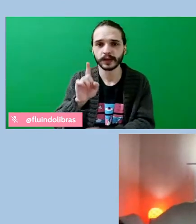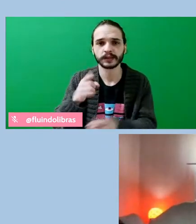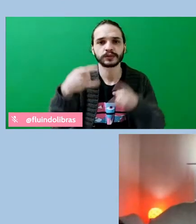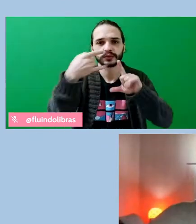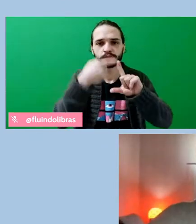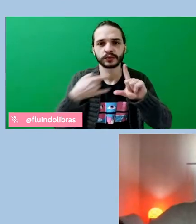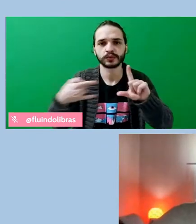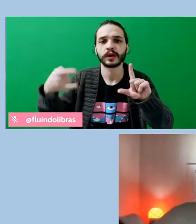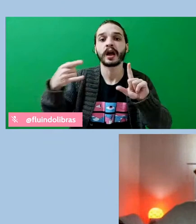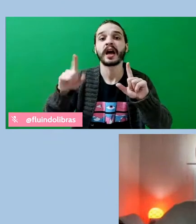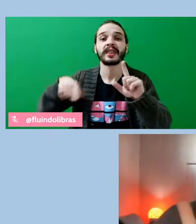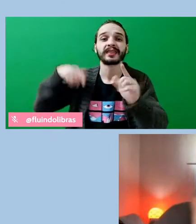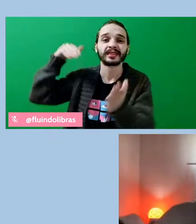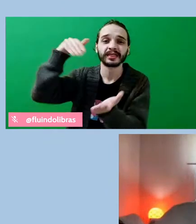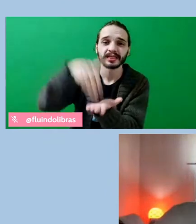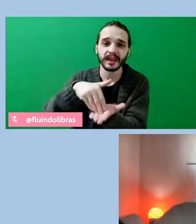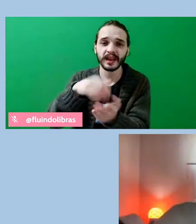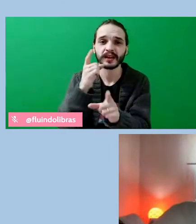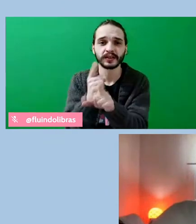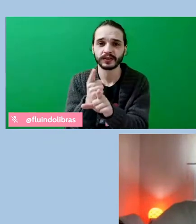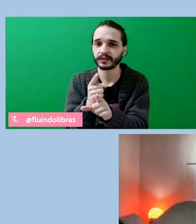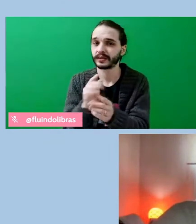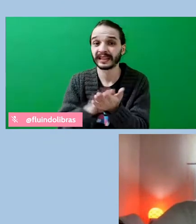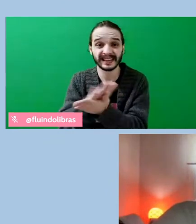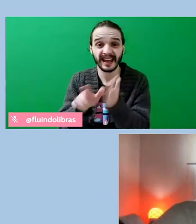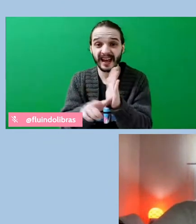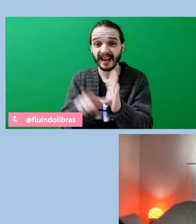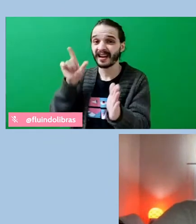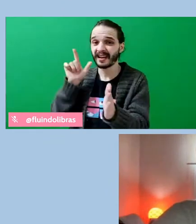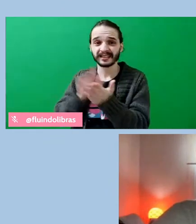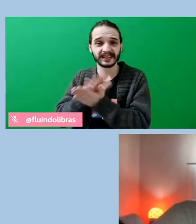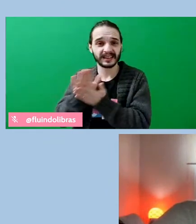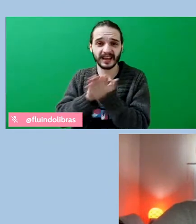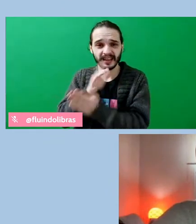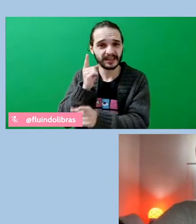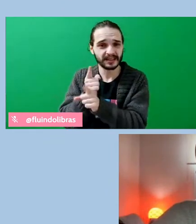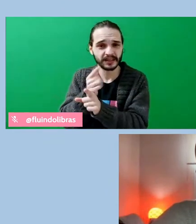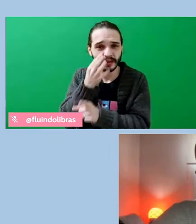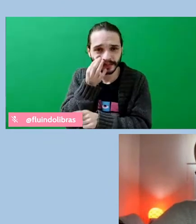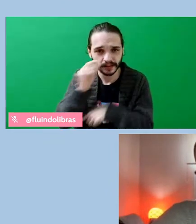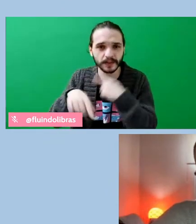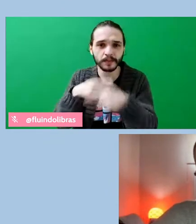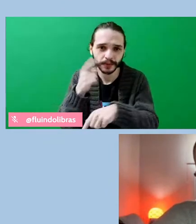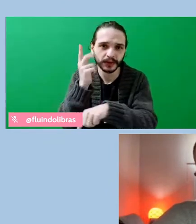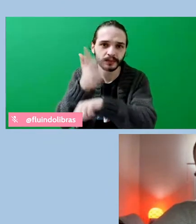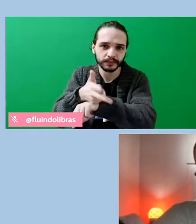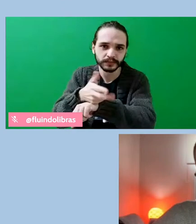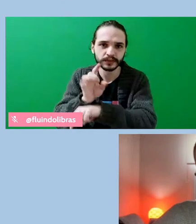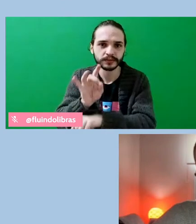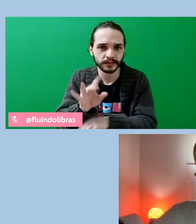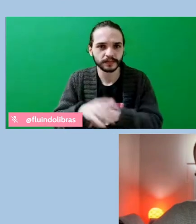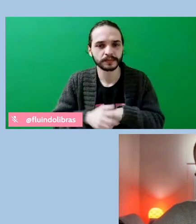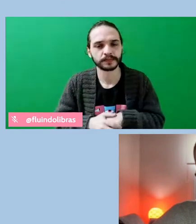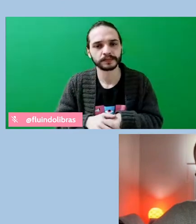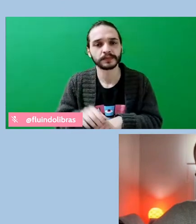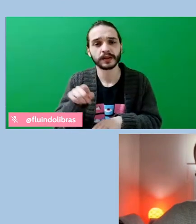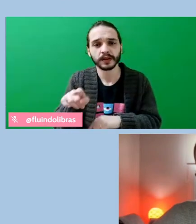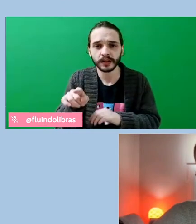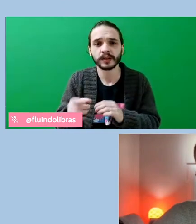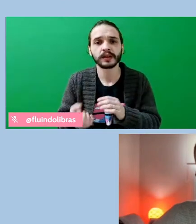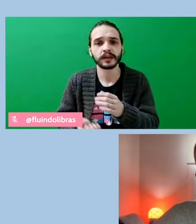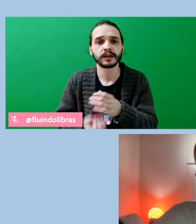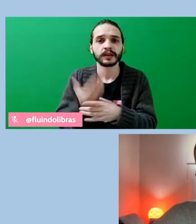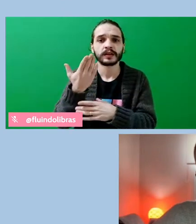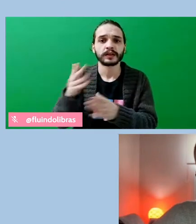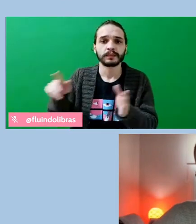Até a gente se encontrar para filmar, a gente não se encontrou nenhuma vez, nenhum de nós daqui. E a peça já nasceu com a vocação de ser peça-filme, não